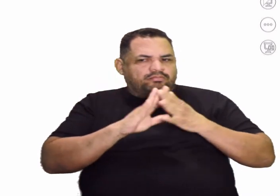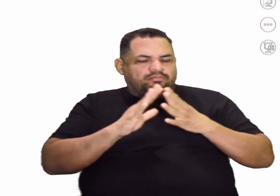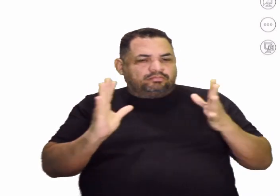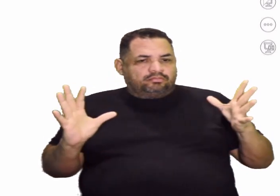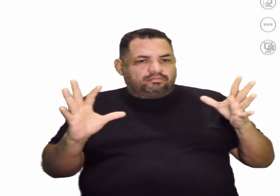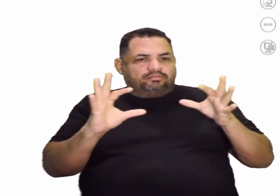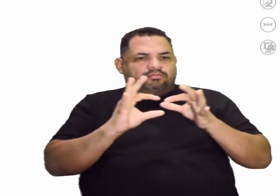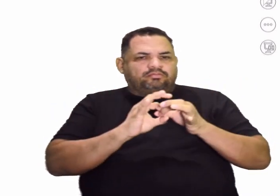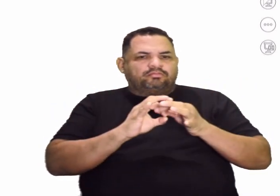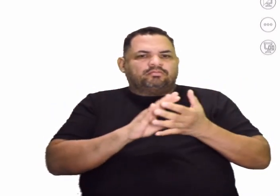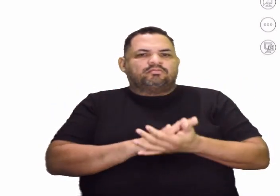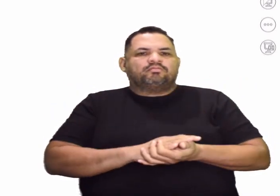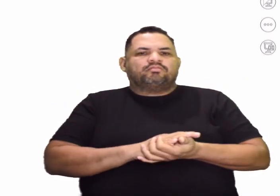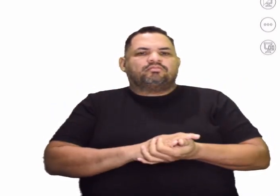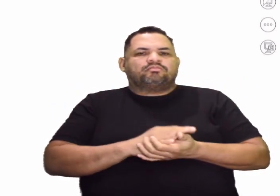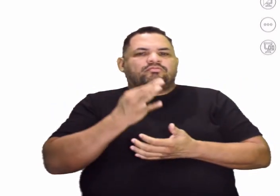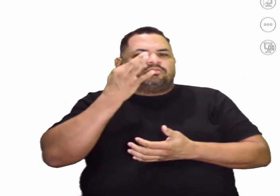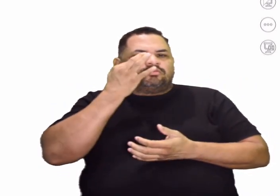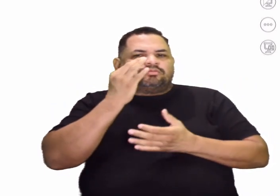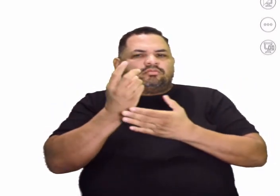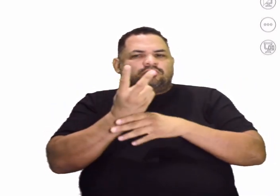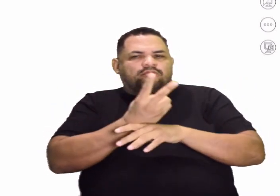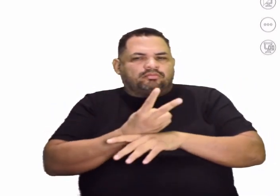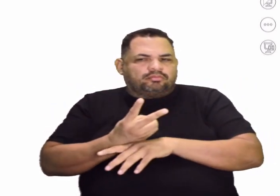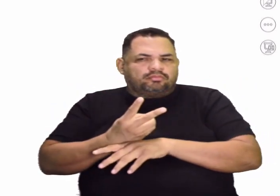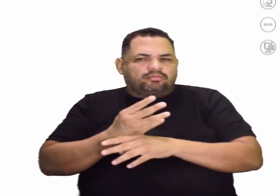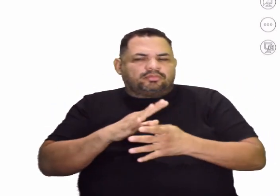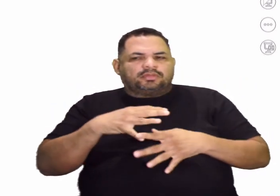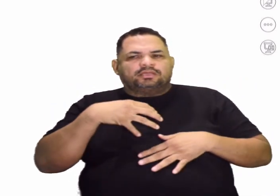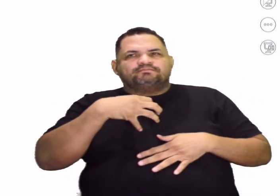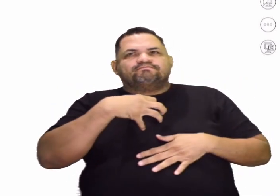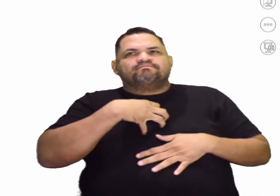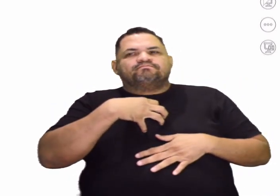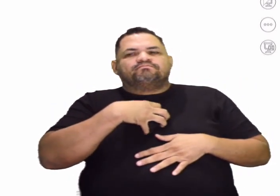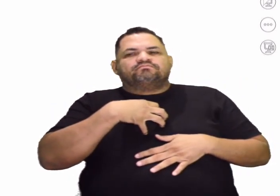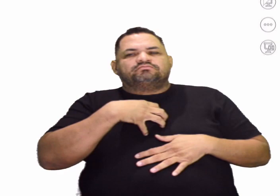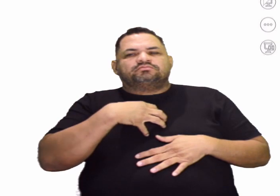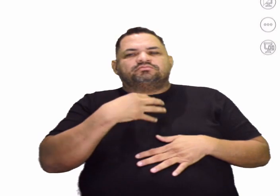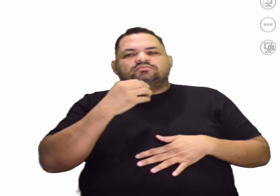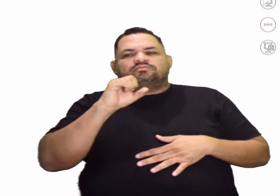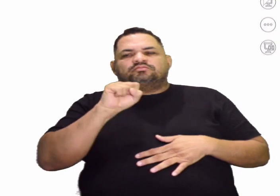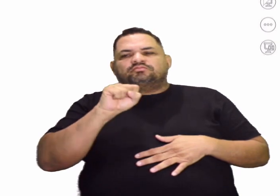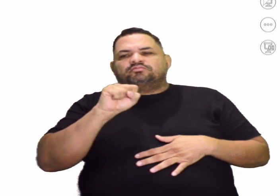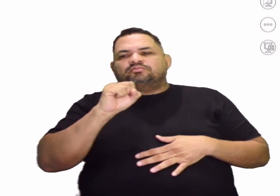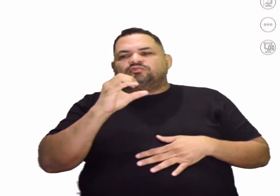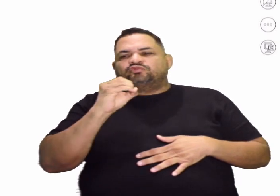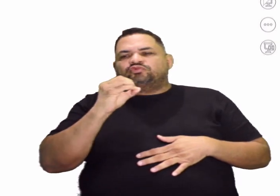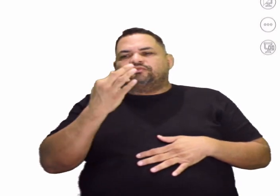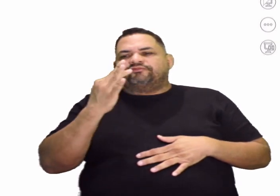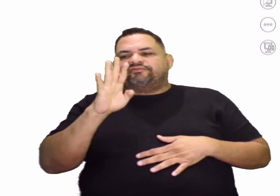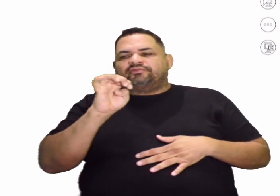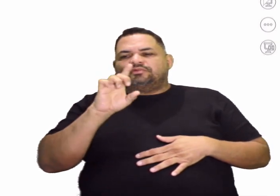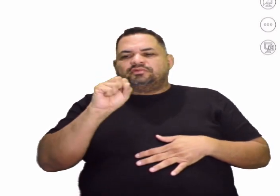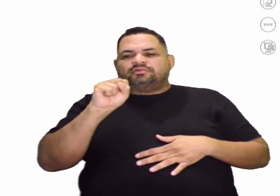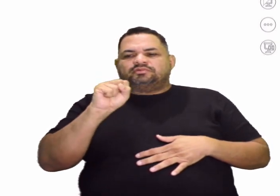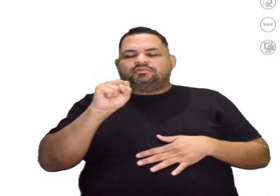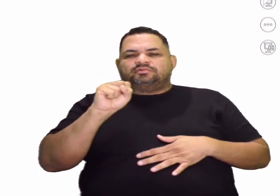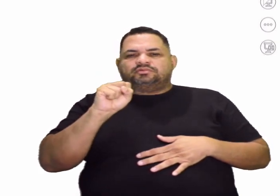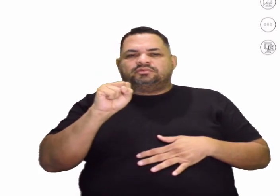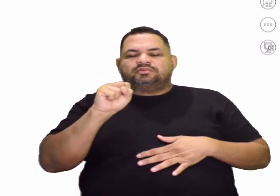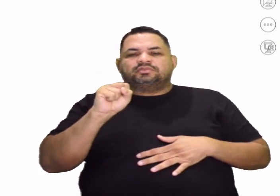associam isso a ele. O humanismo foi buscar inspiração no sofista. Olha só, o que